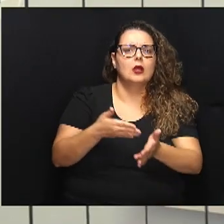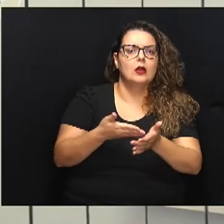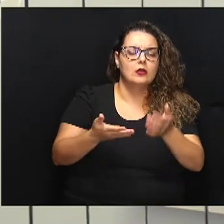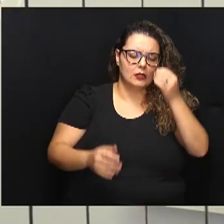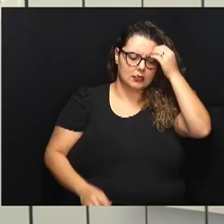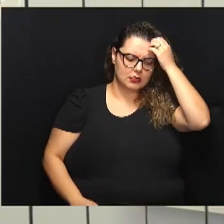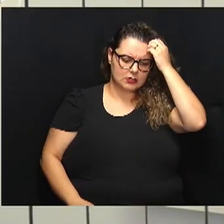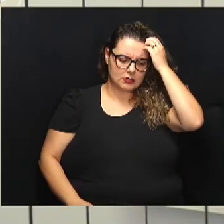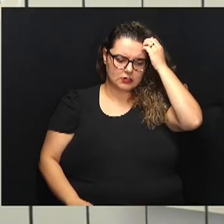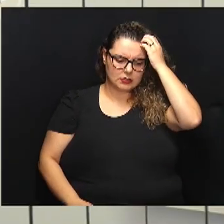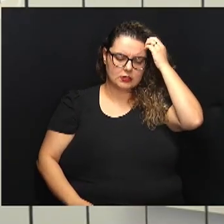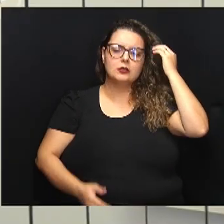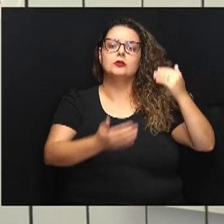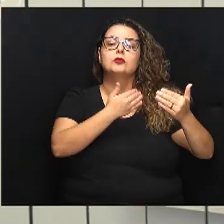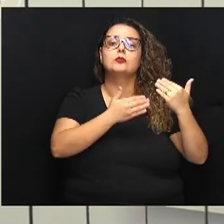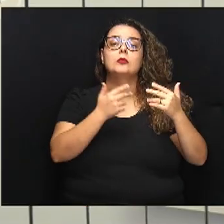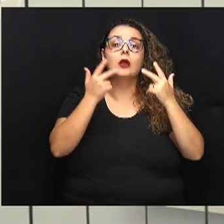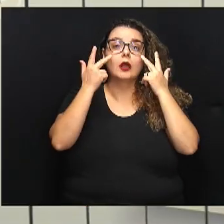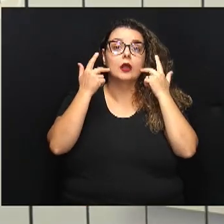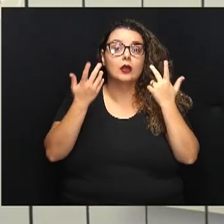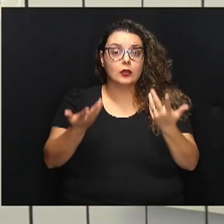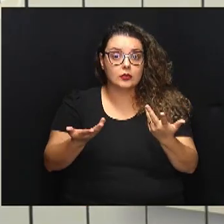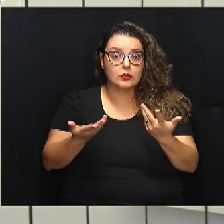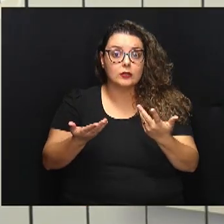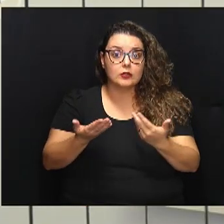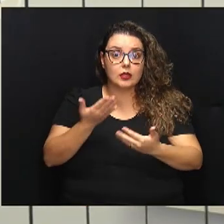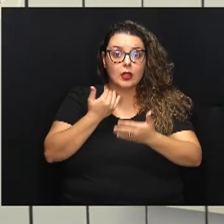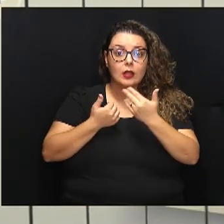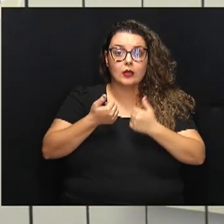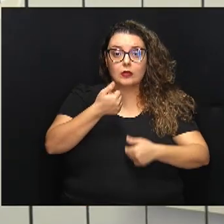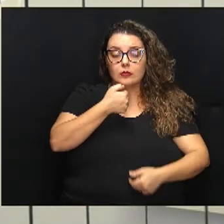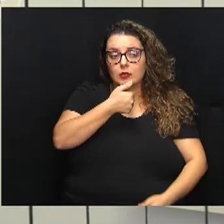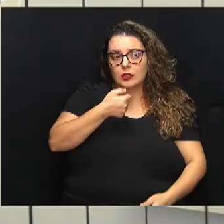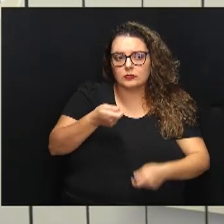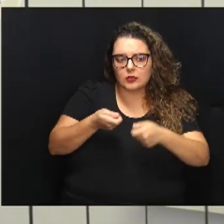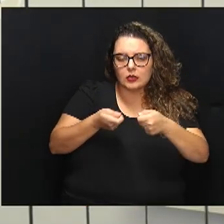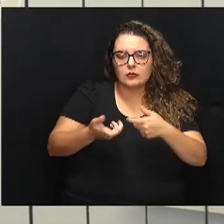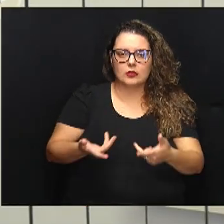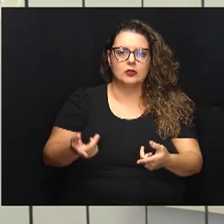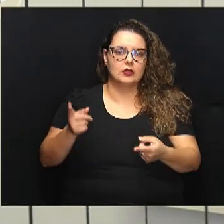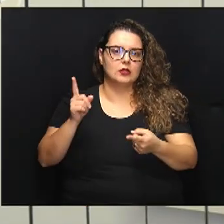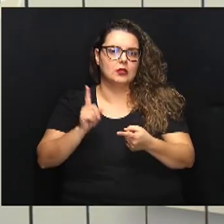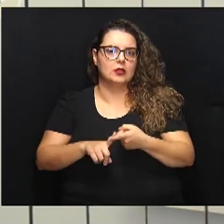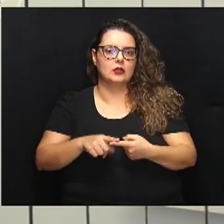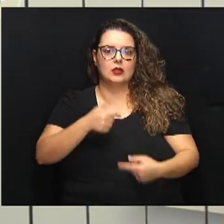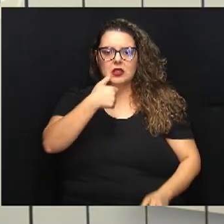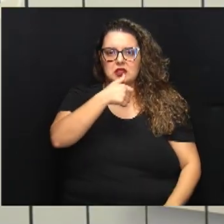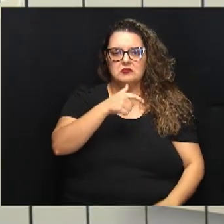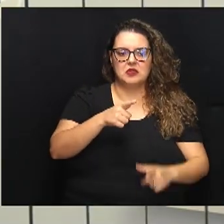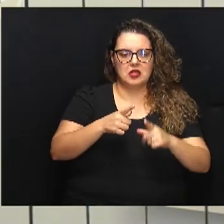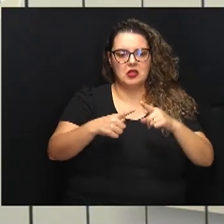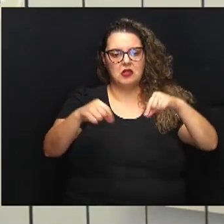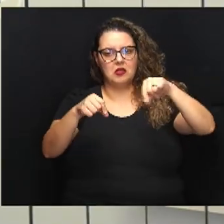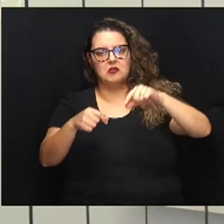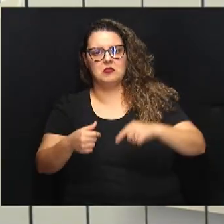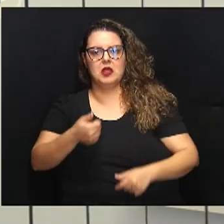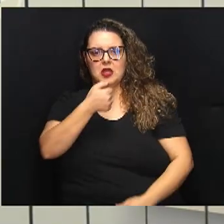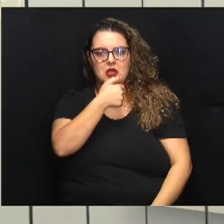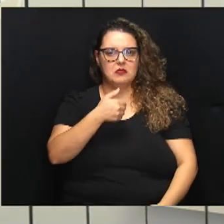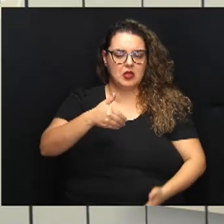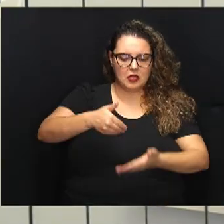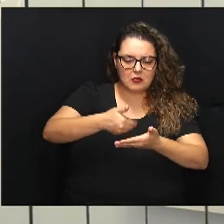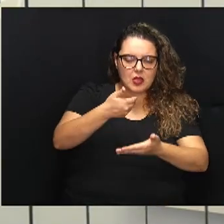no passado era muito comum, né, as dietas restritivas, então tinha a dieta da lua, a dieta da sopa,